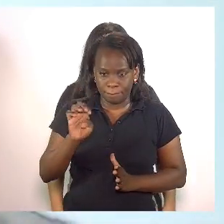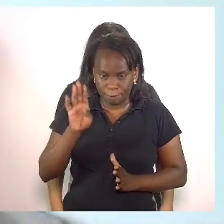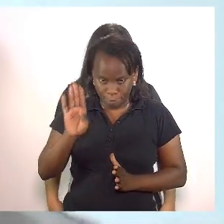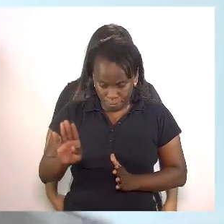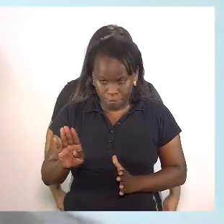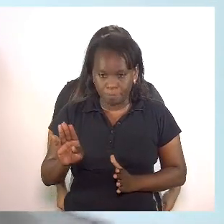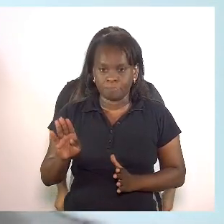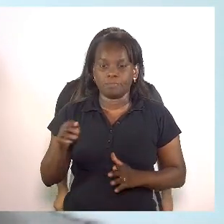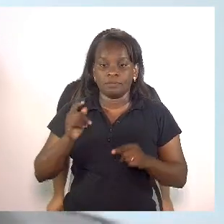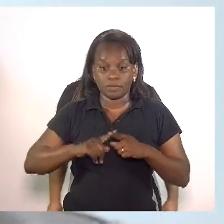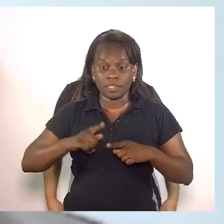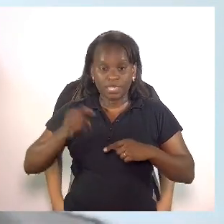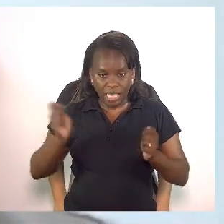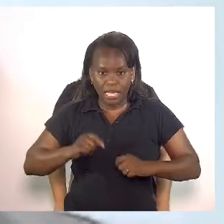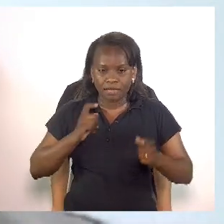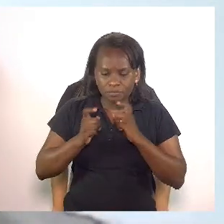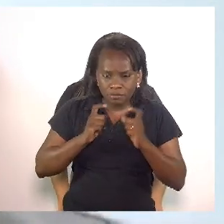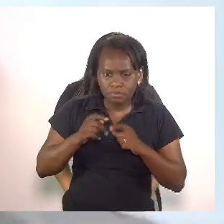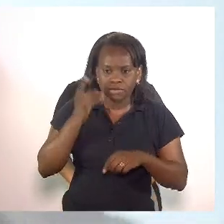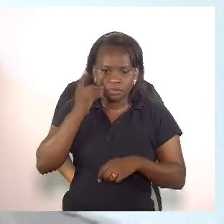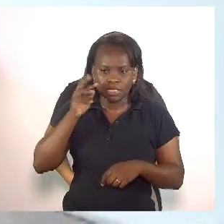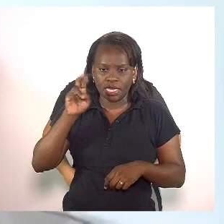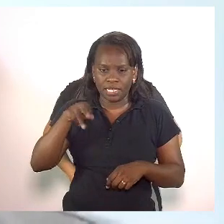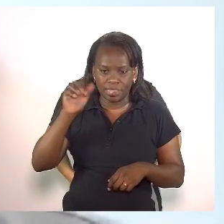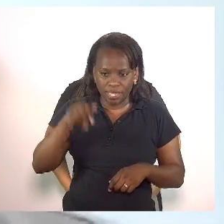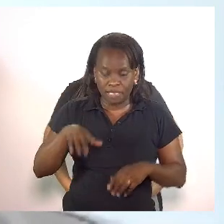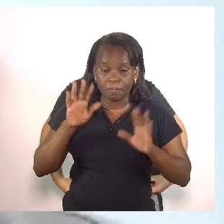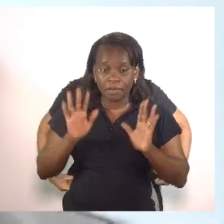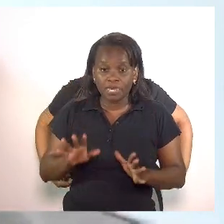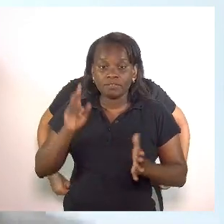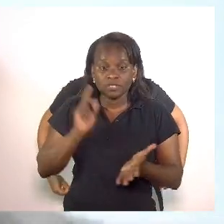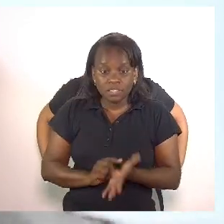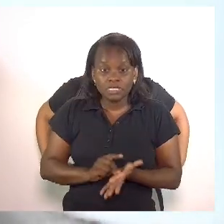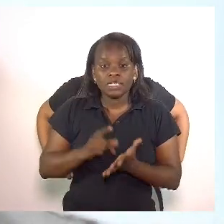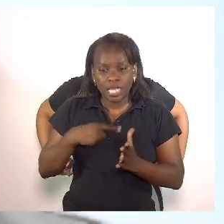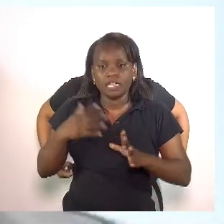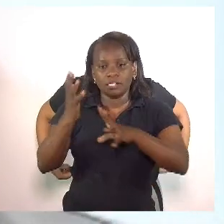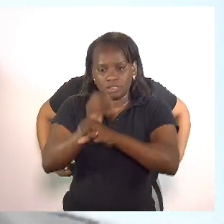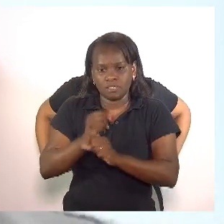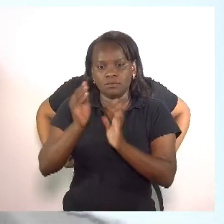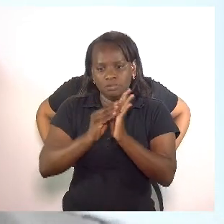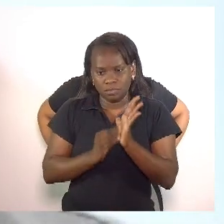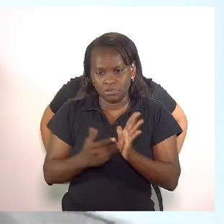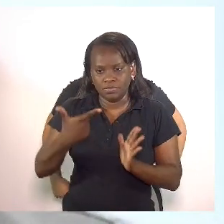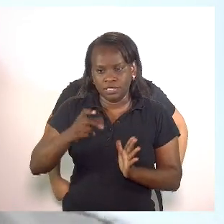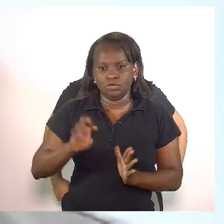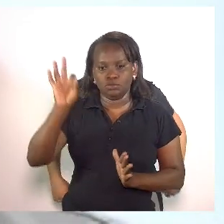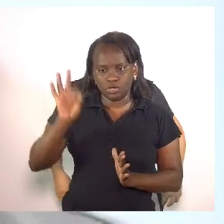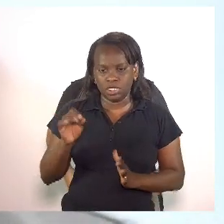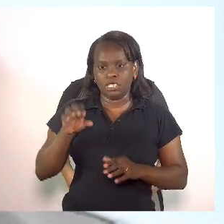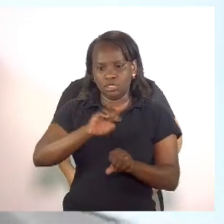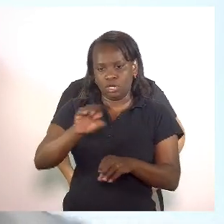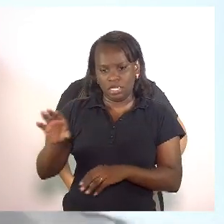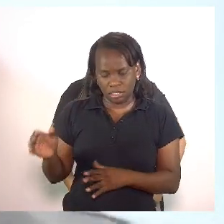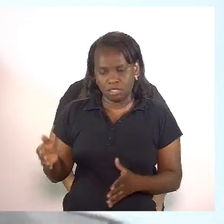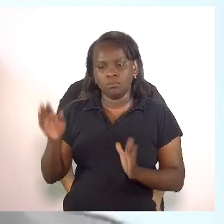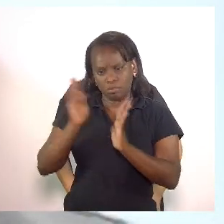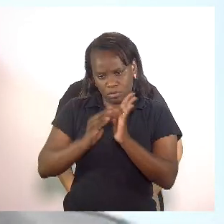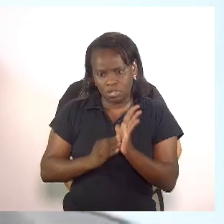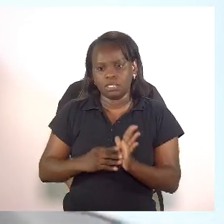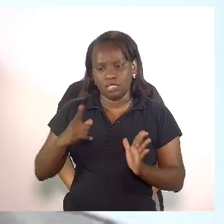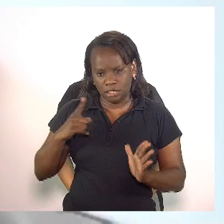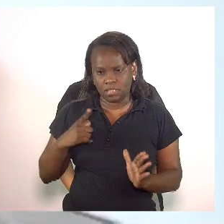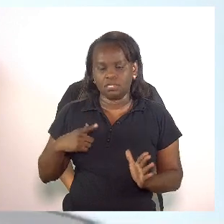embora isso seja discutível, deputado Renan Ferreirinha, mas o fato é que elas contabilizam para os 25% da educação. Elas contam para o